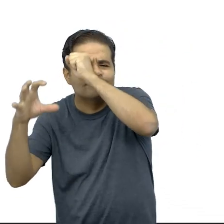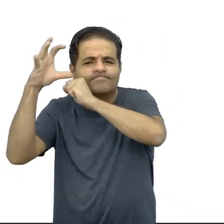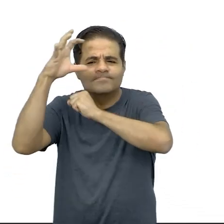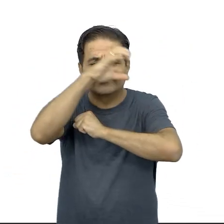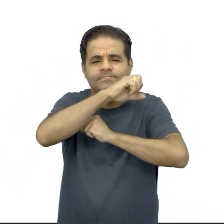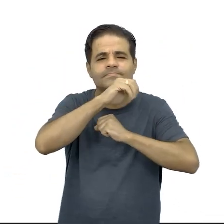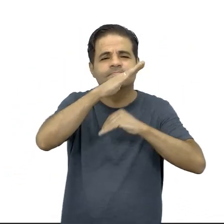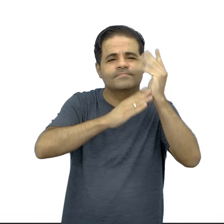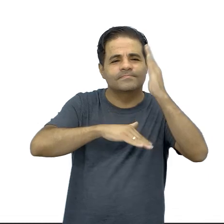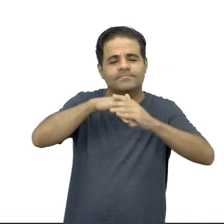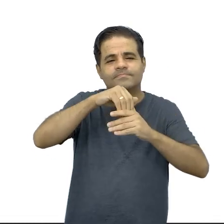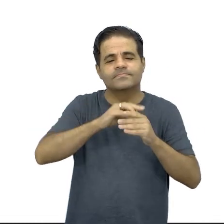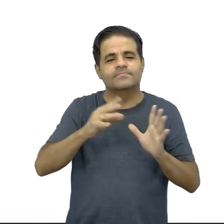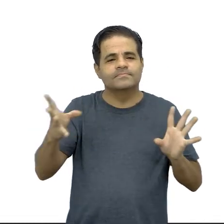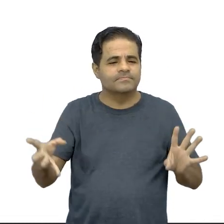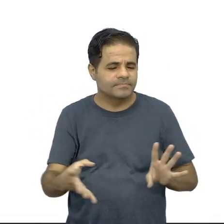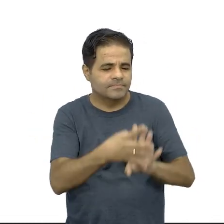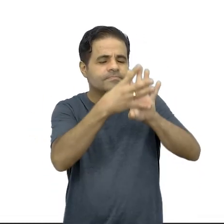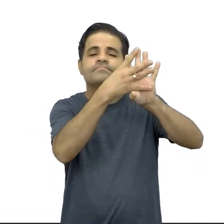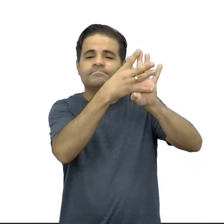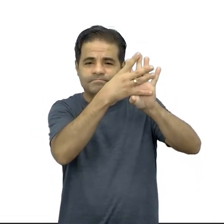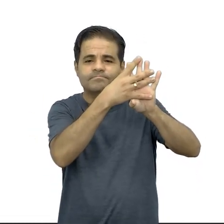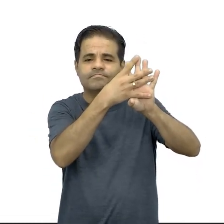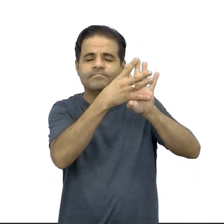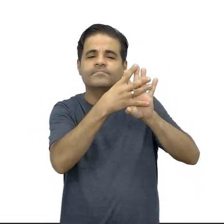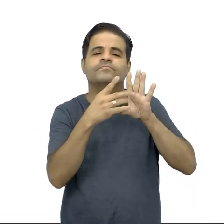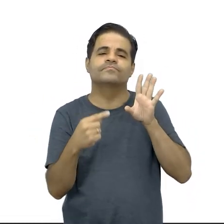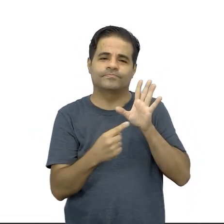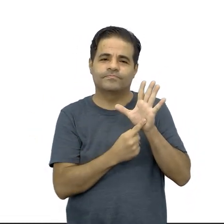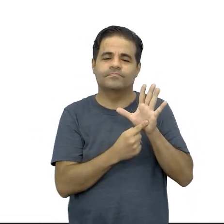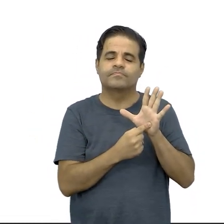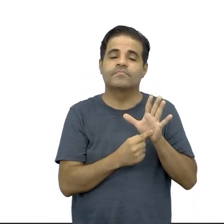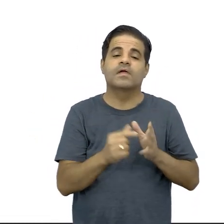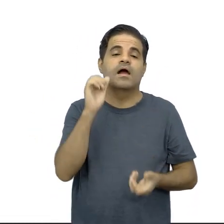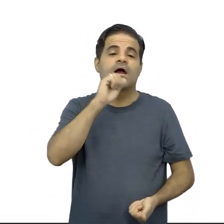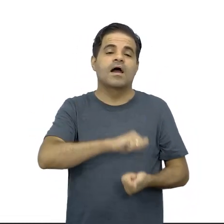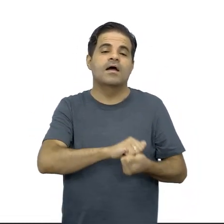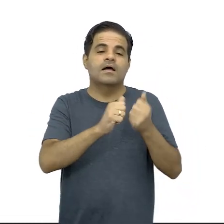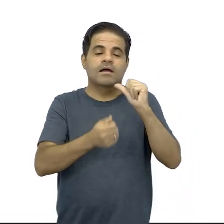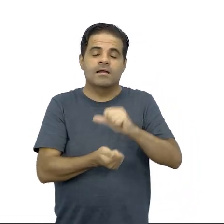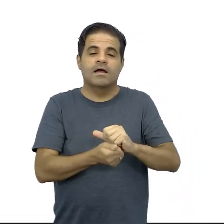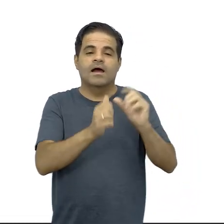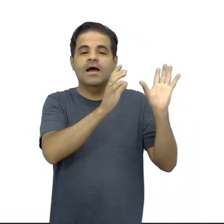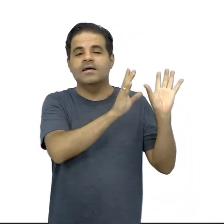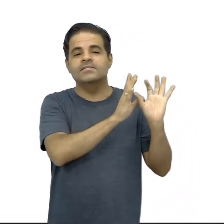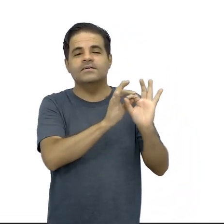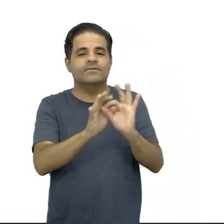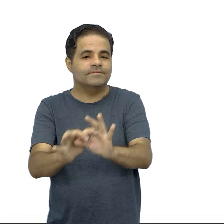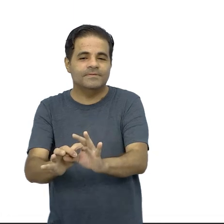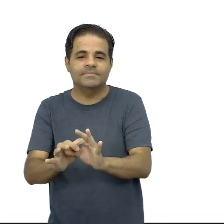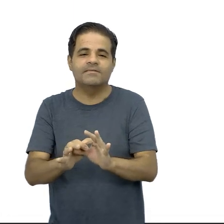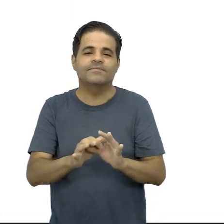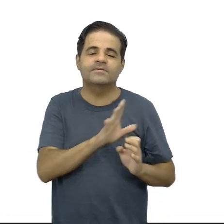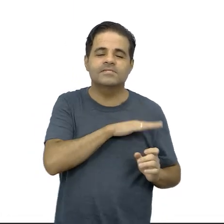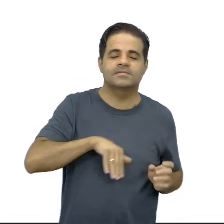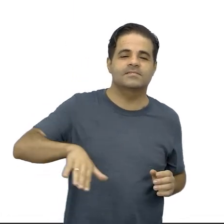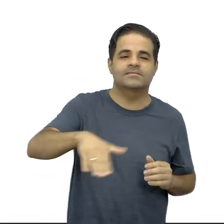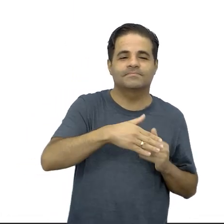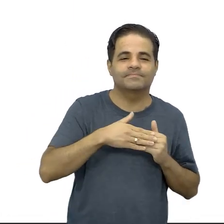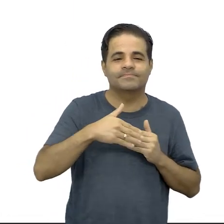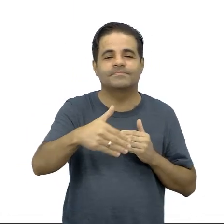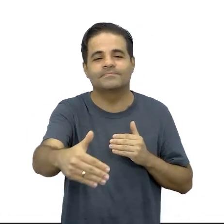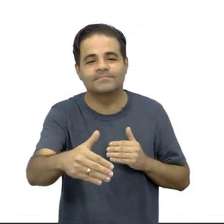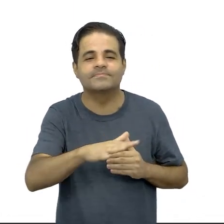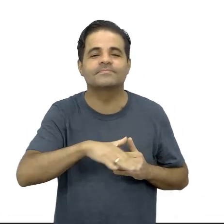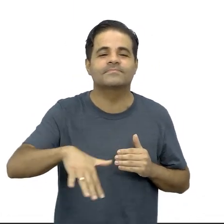espiral indicadas nessa pauta e, claro, adaptá-las ao contexto da sua escola,